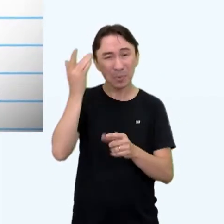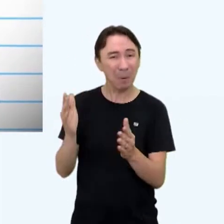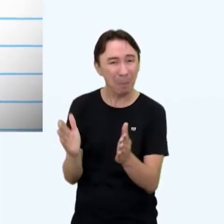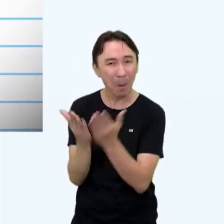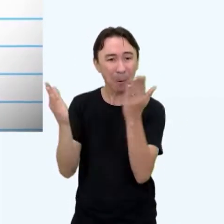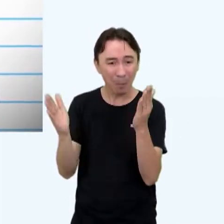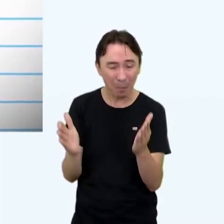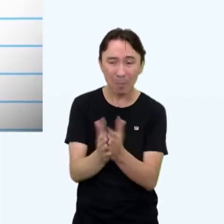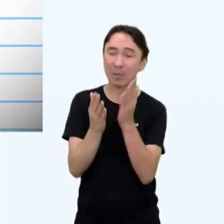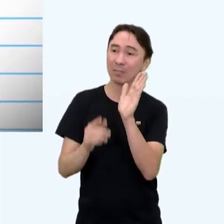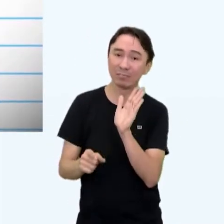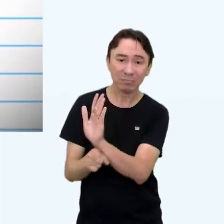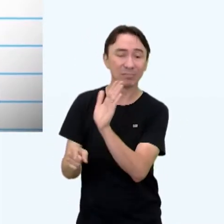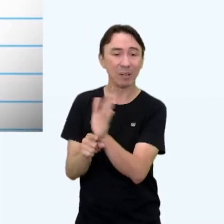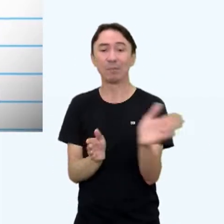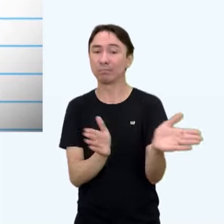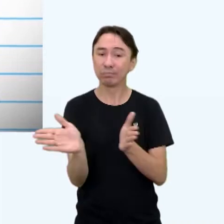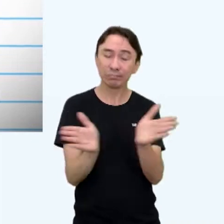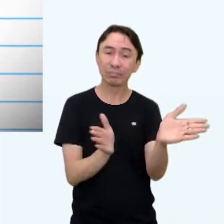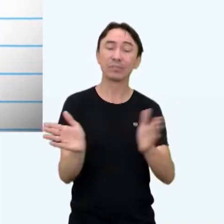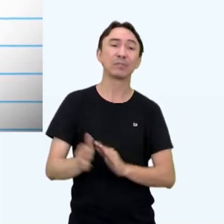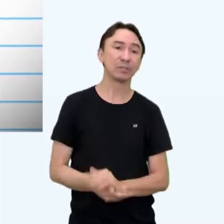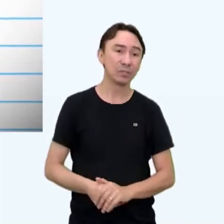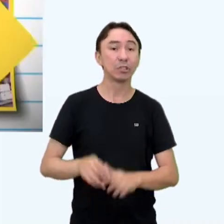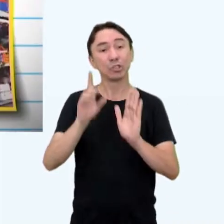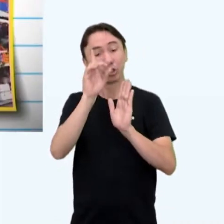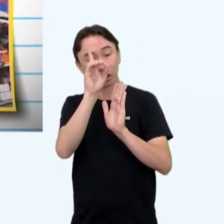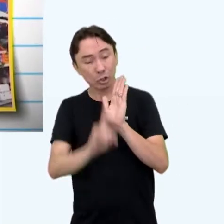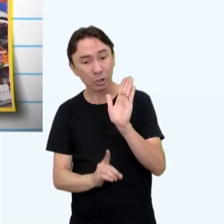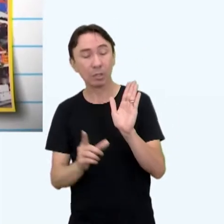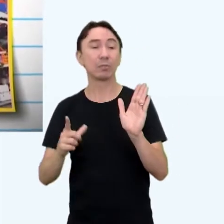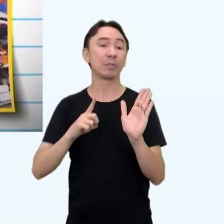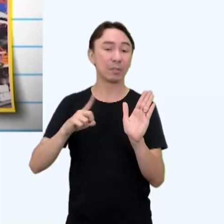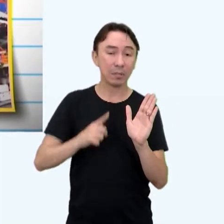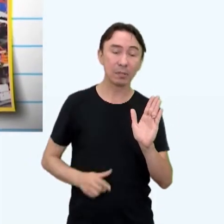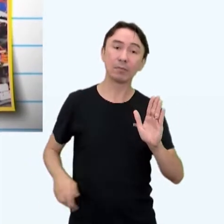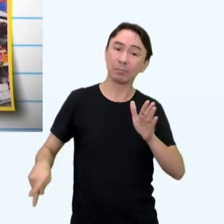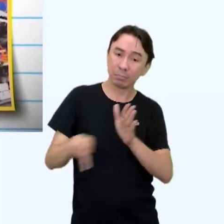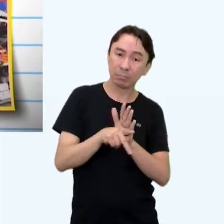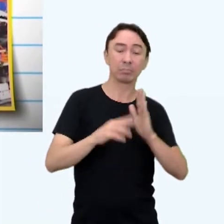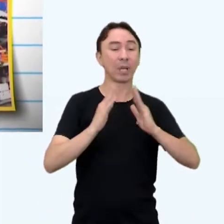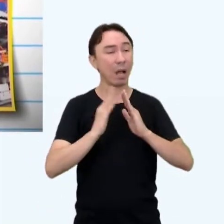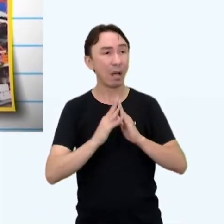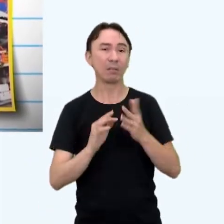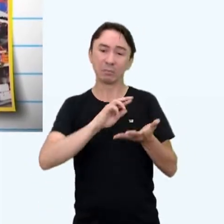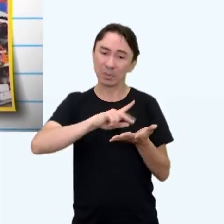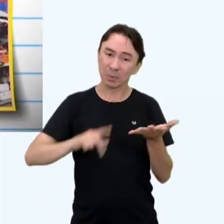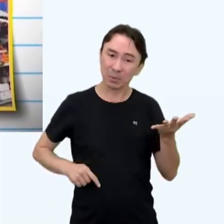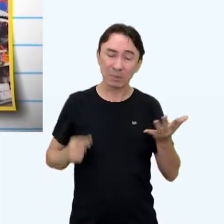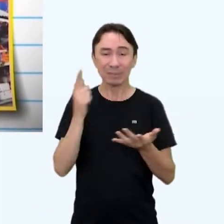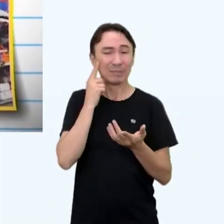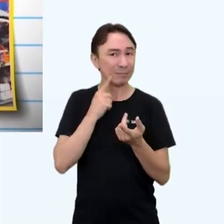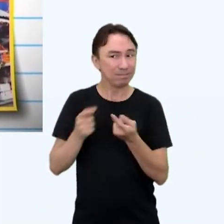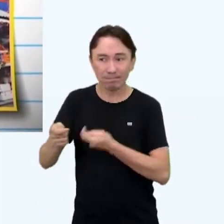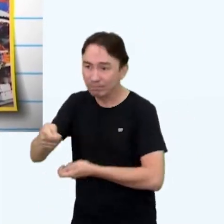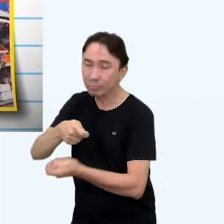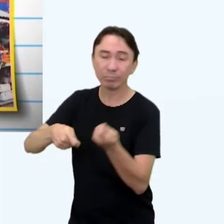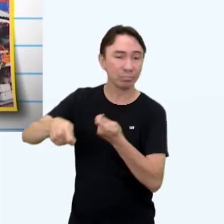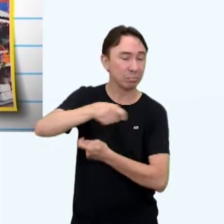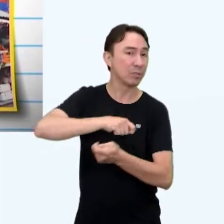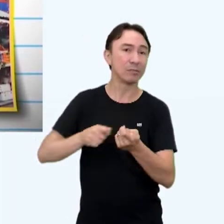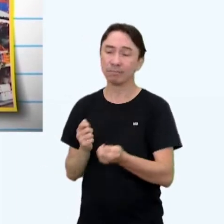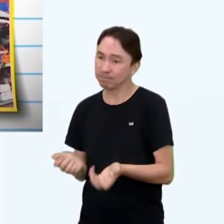serviços básicos, direito à propriedade, estímulo ao mercado de consumo local, entre outros. É um grande desafio, mas que deve